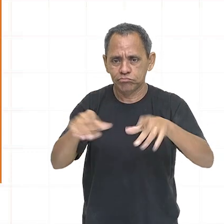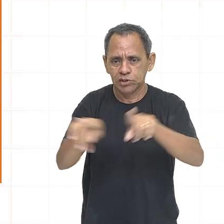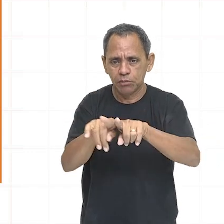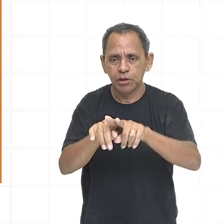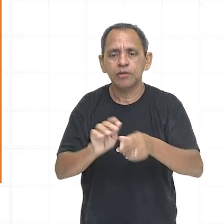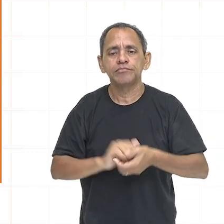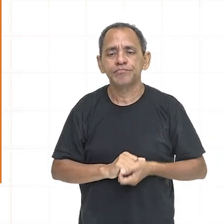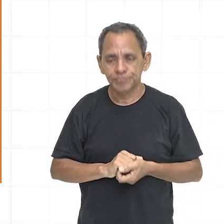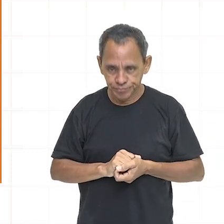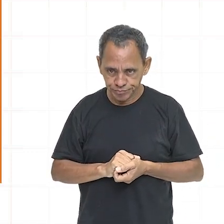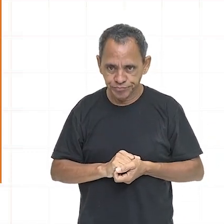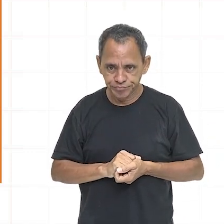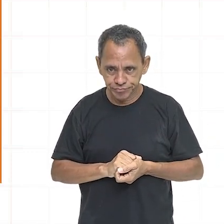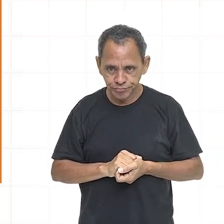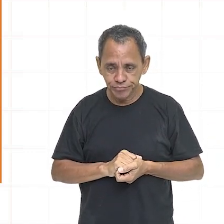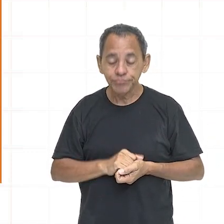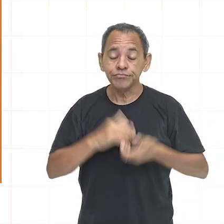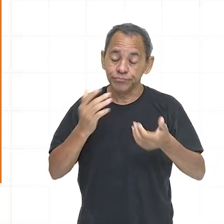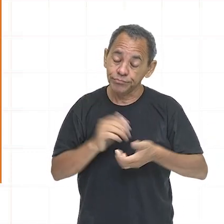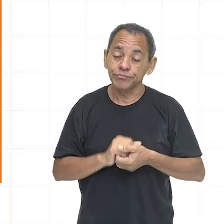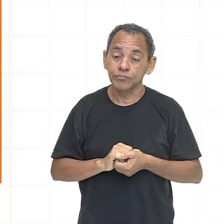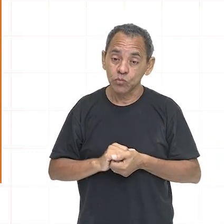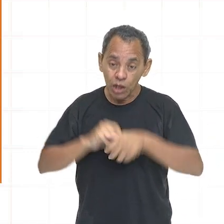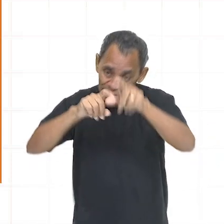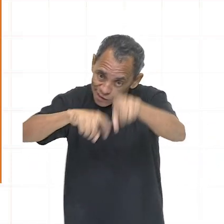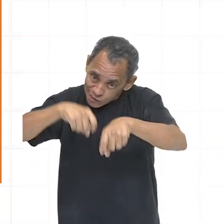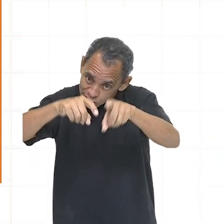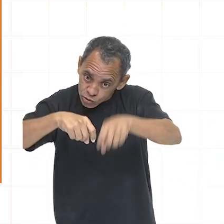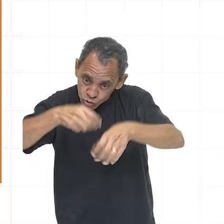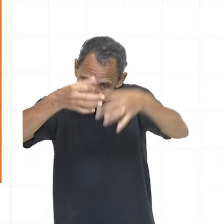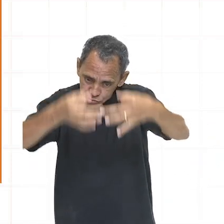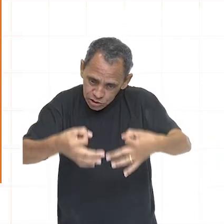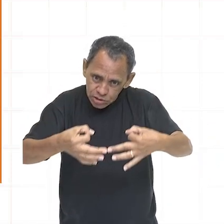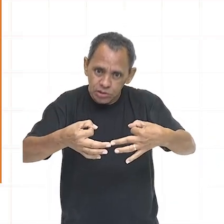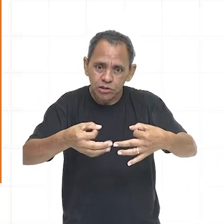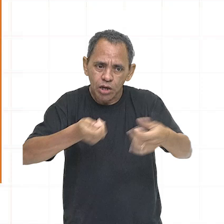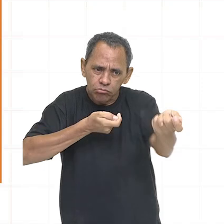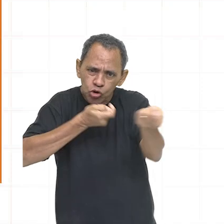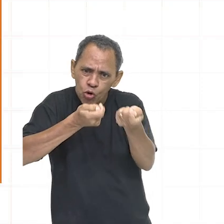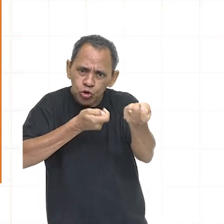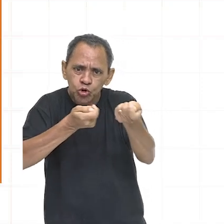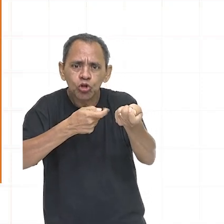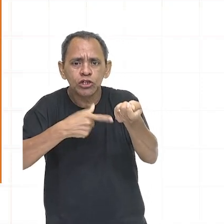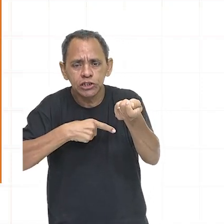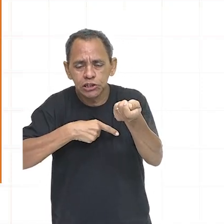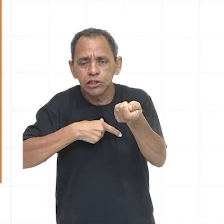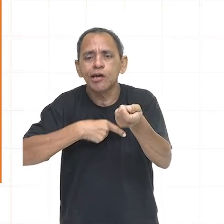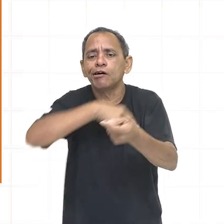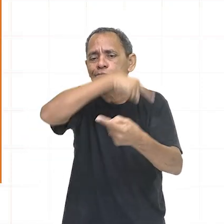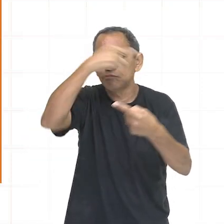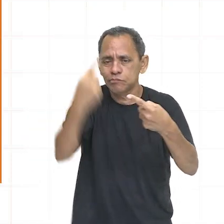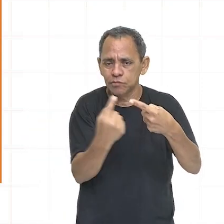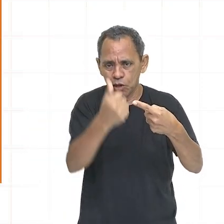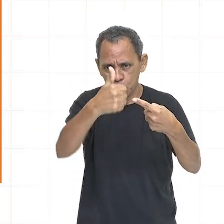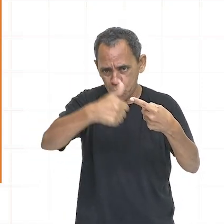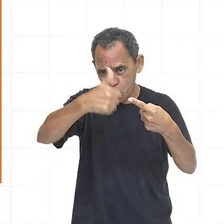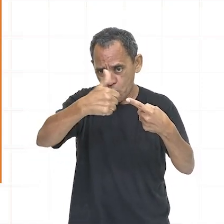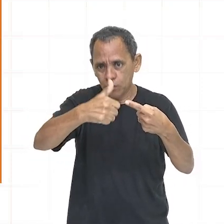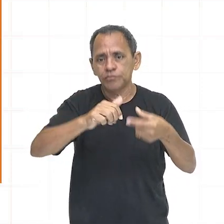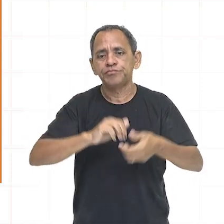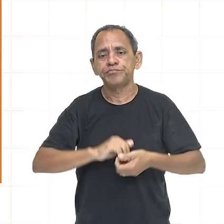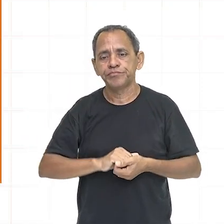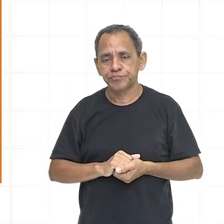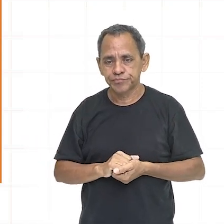também ajuda nessas transformações aí na parte do setor primário, tá? Mas, gente,